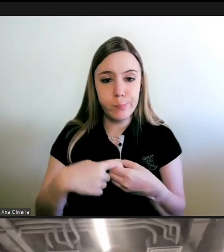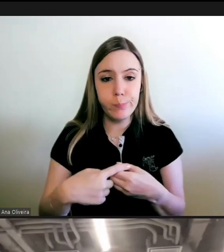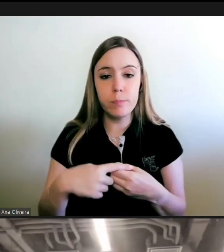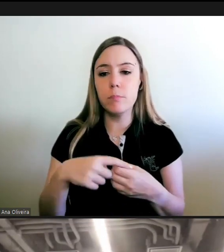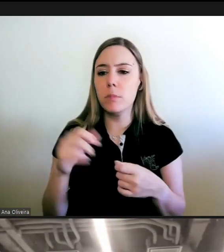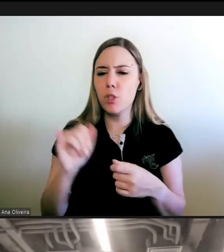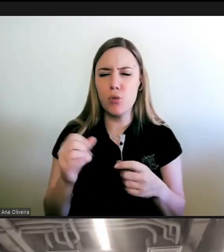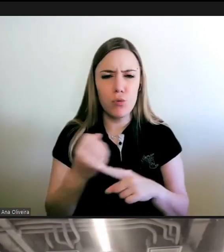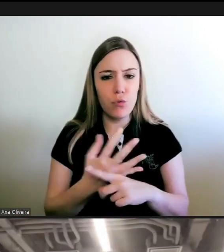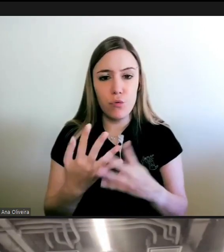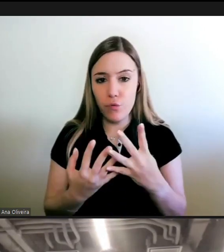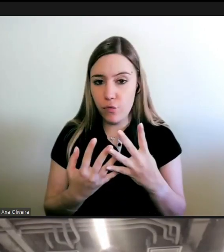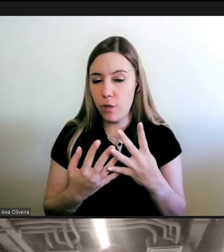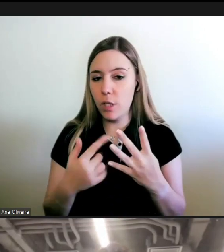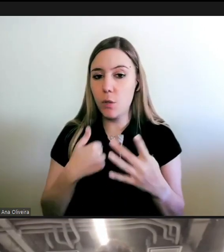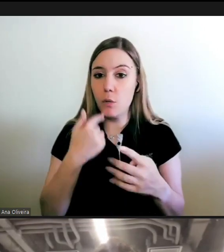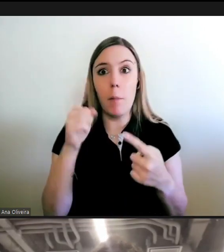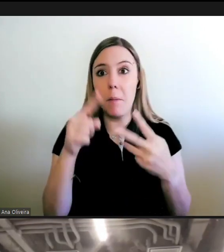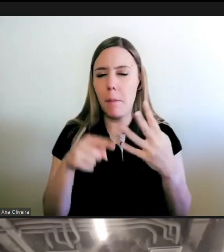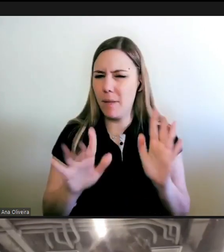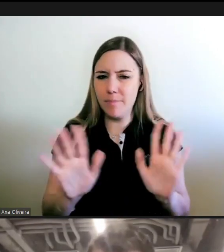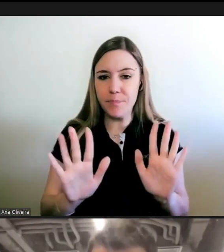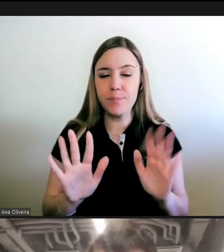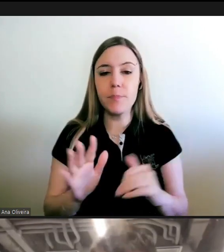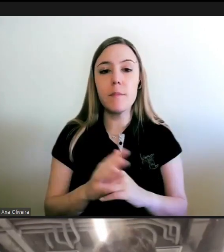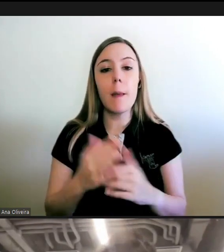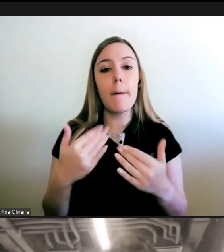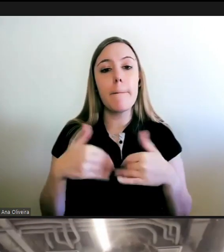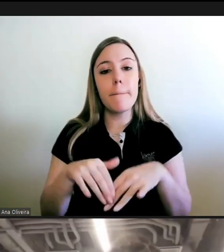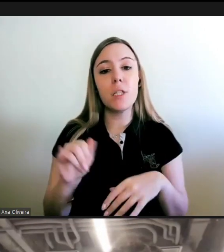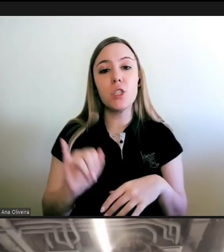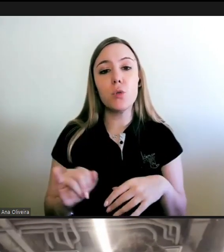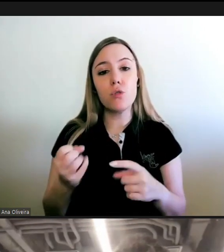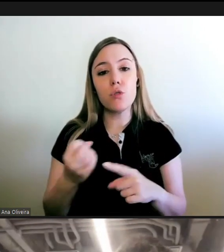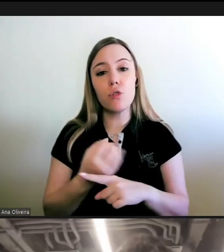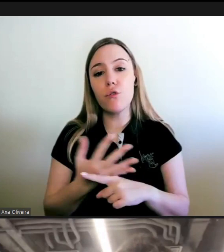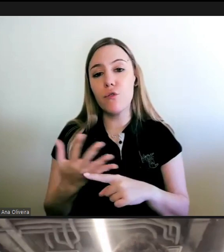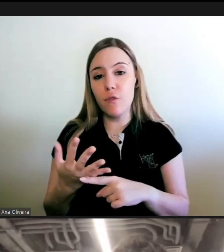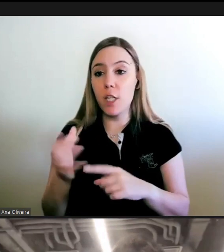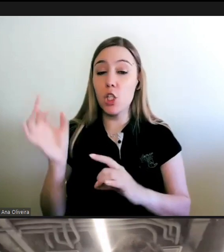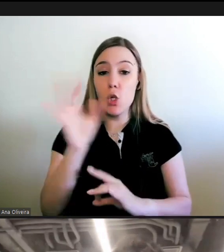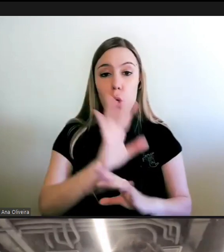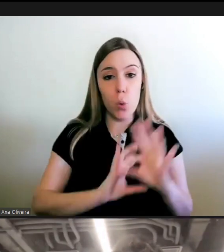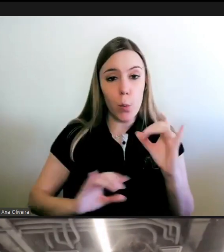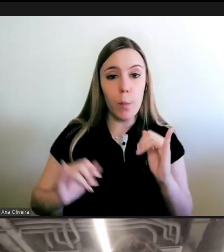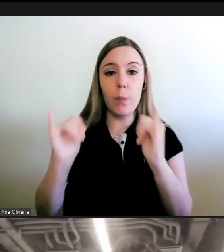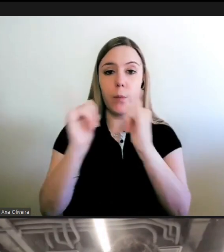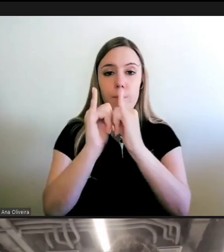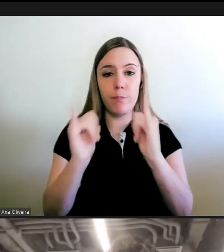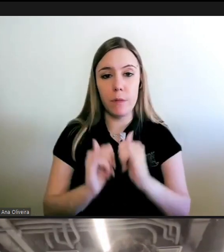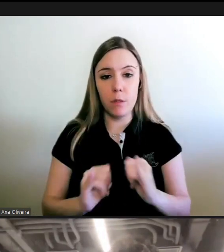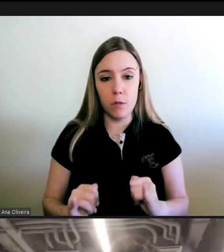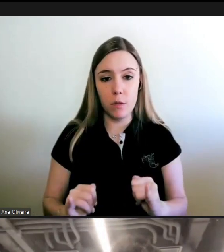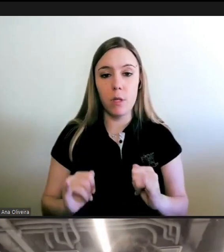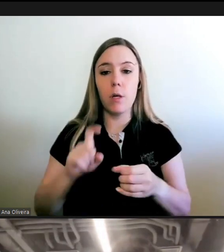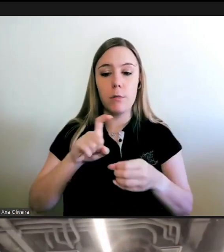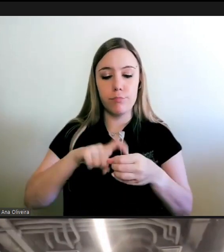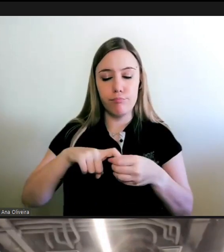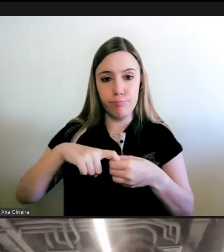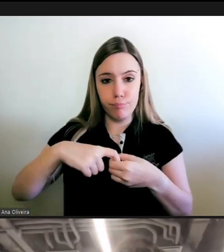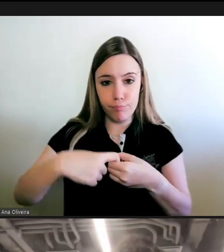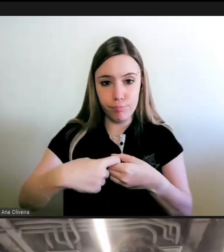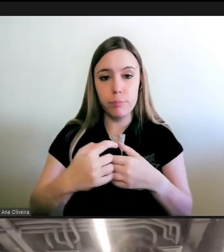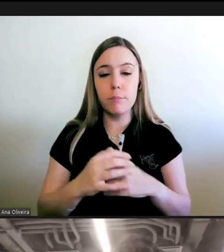estar a amassar com isto, a uma série de instituições europeias e internacionais